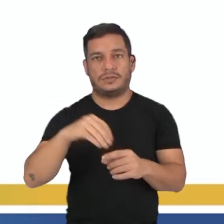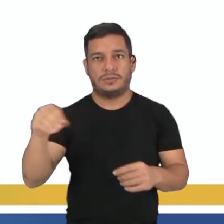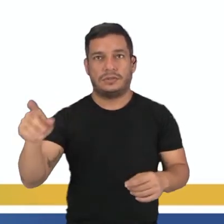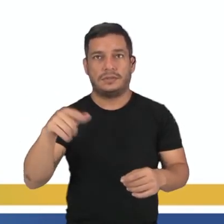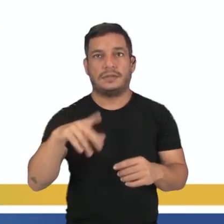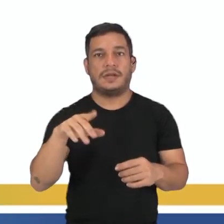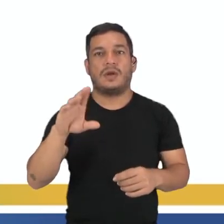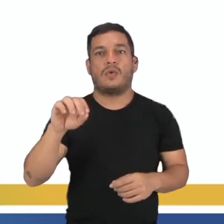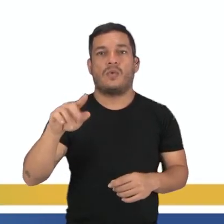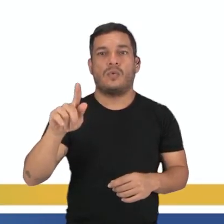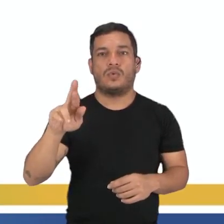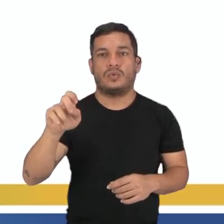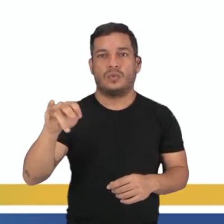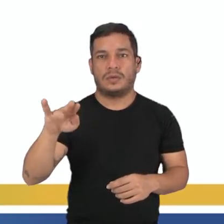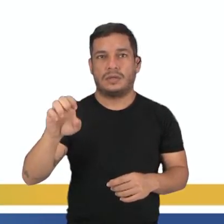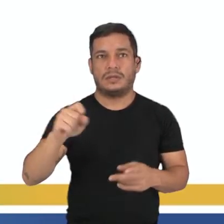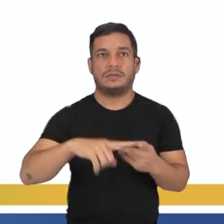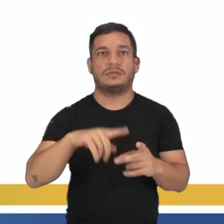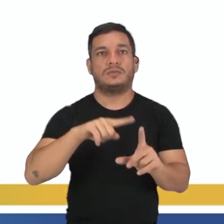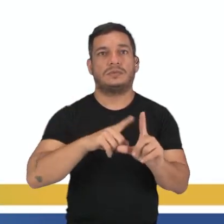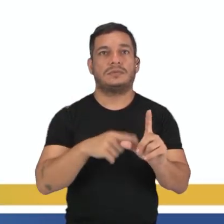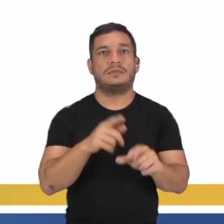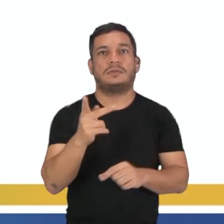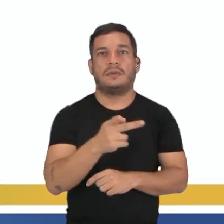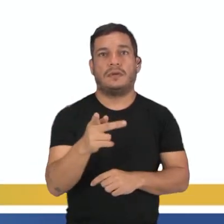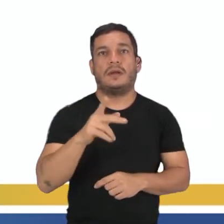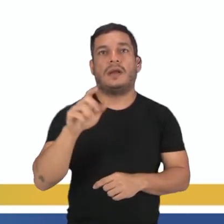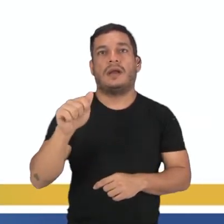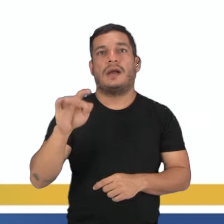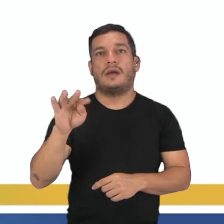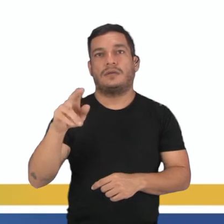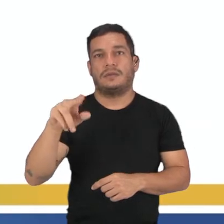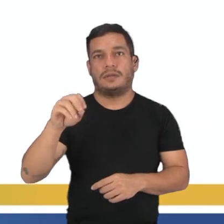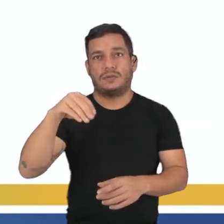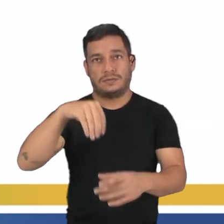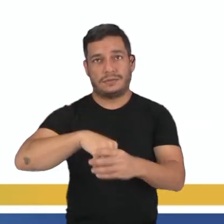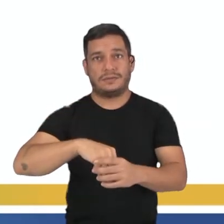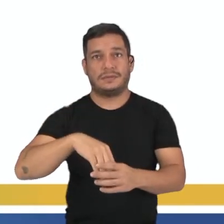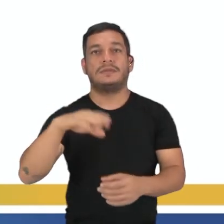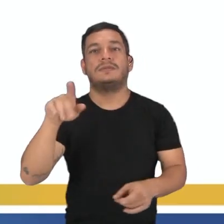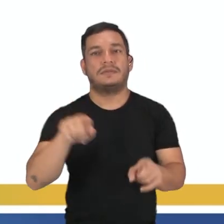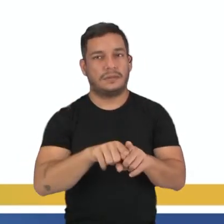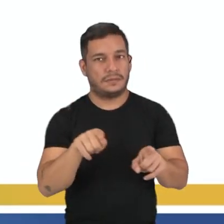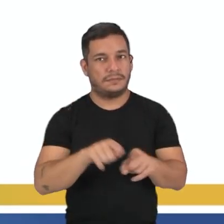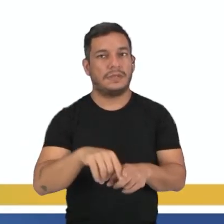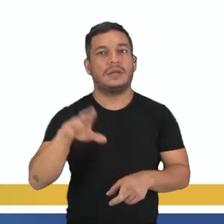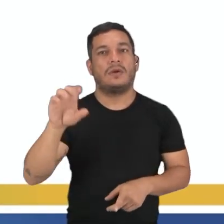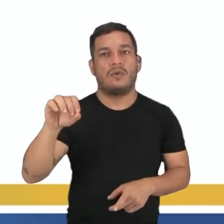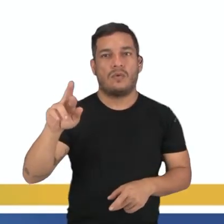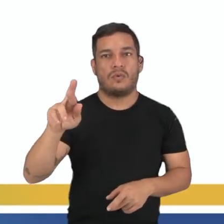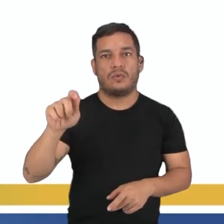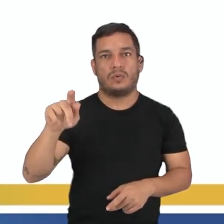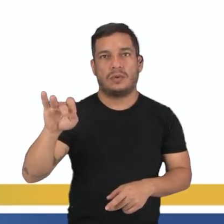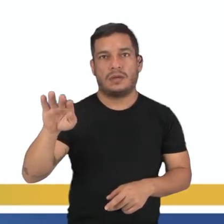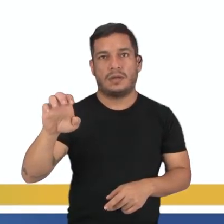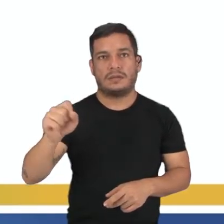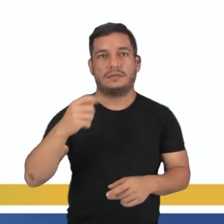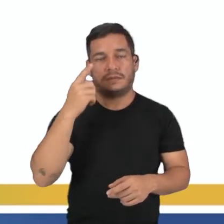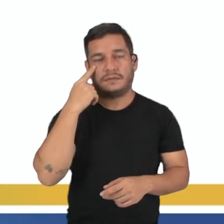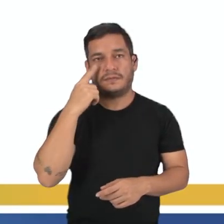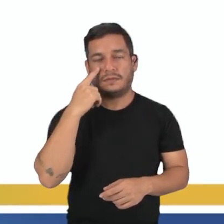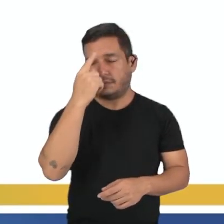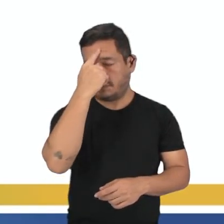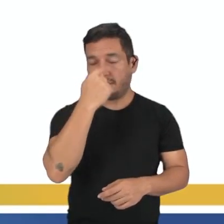congruentes, não esqueça disso. Os ângulos que formam um par de alternos internos também são congruentes. Então,